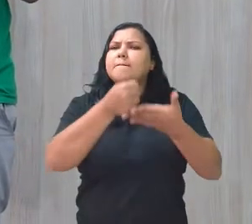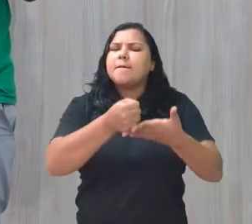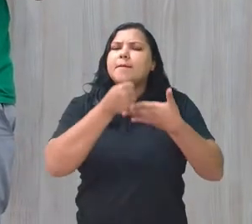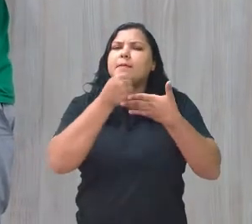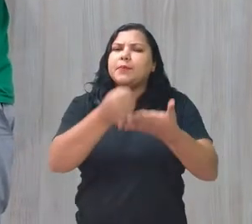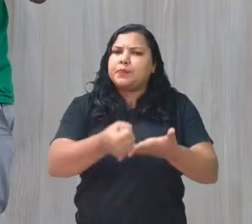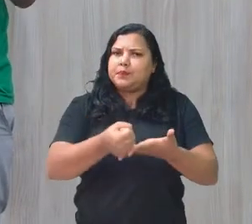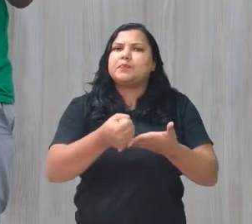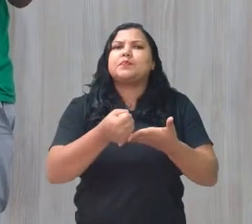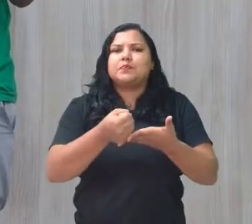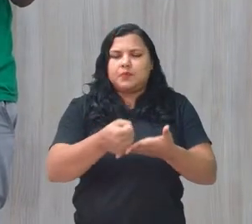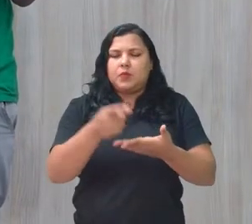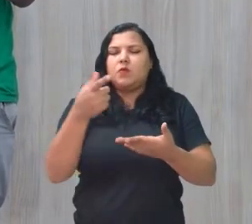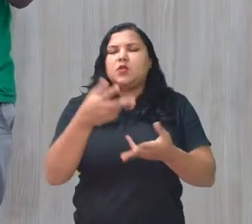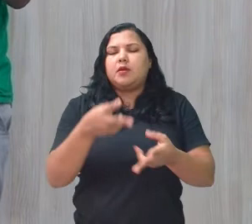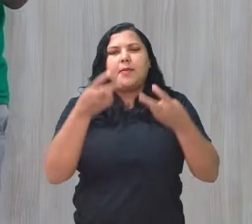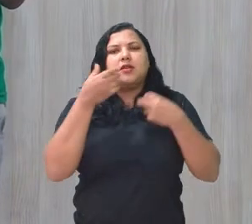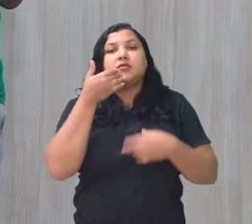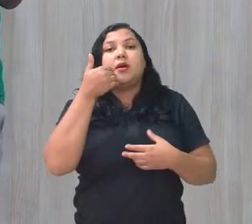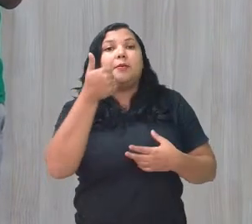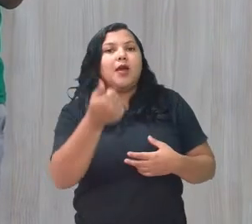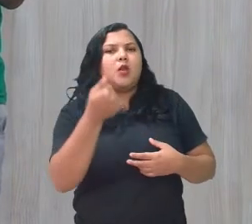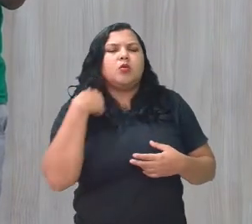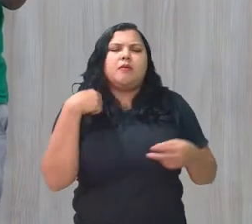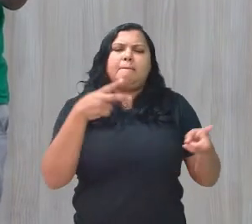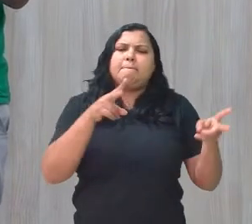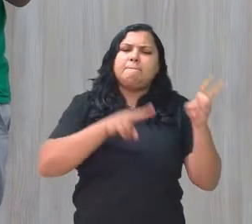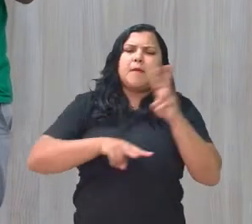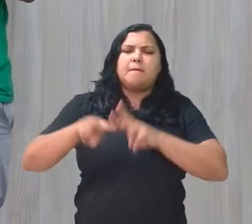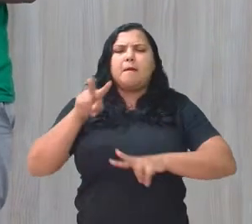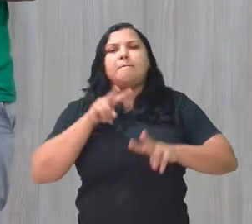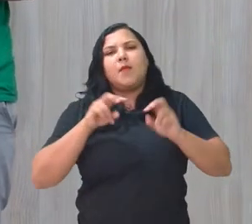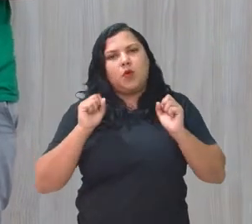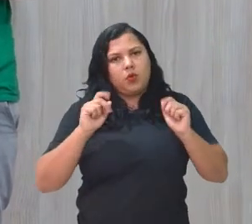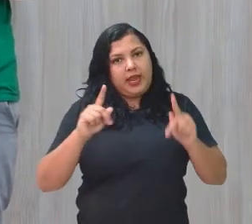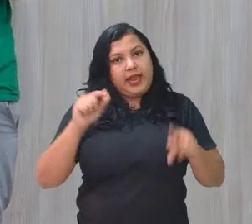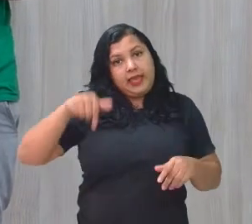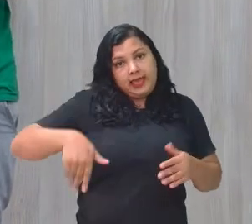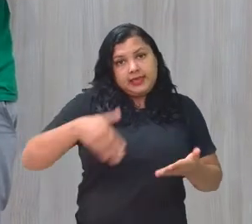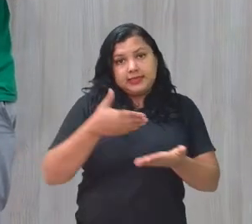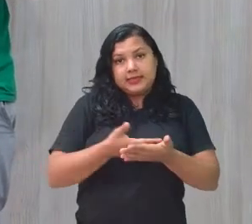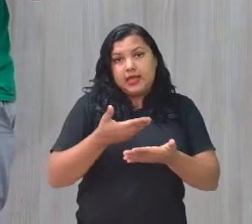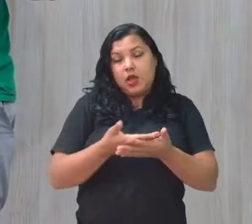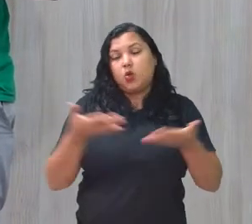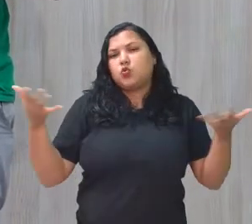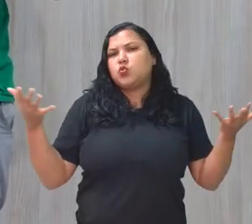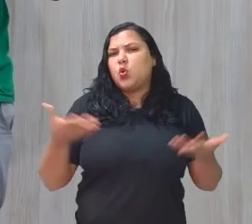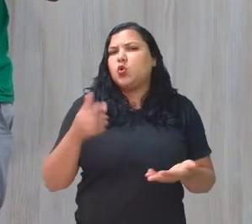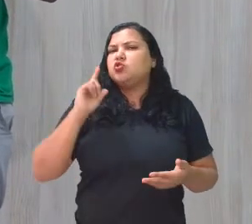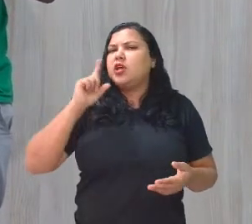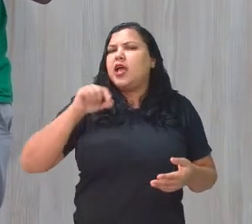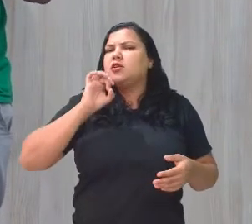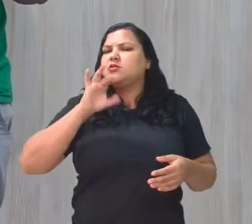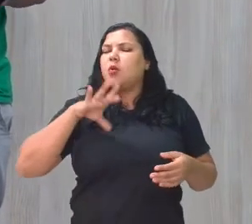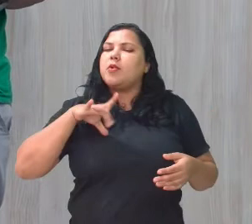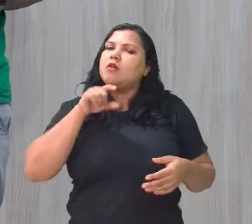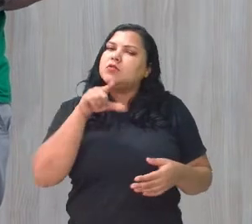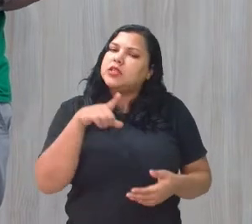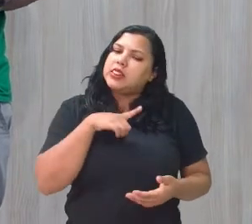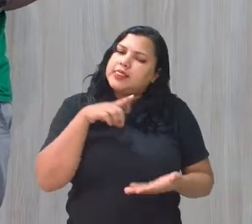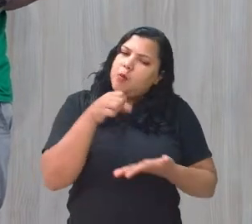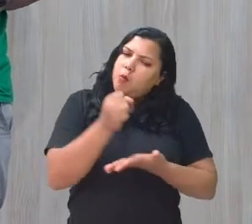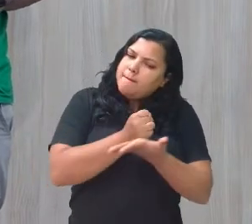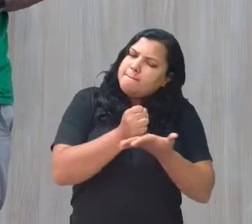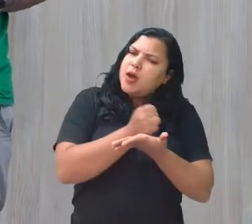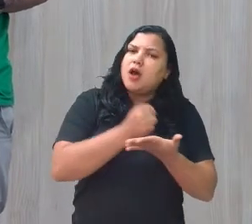mais direta, fica melhor de você visualizar, tá certo? E essa aula que eu estou fazendo hoje é meio que para criar uma base